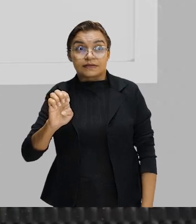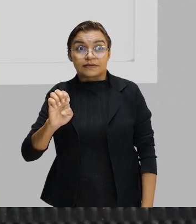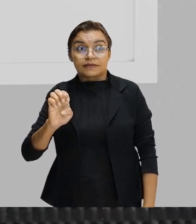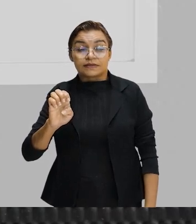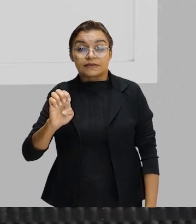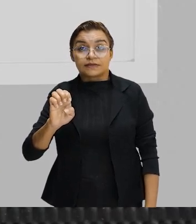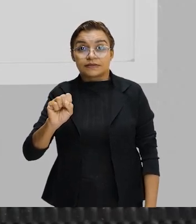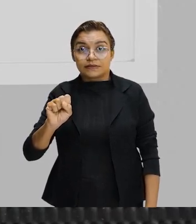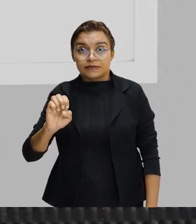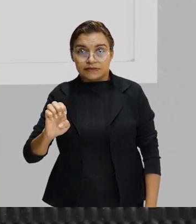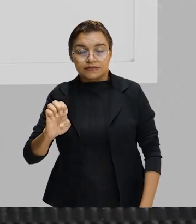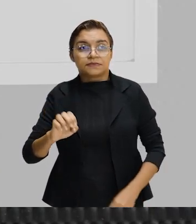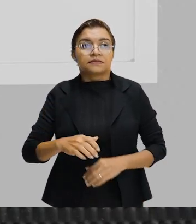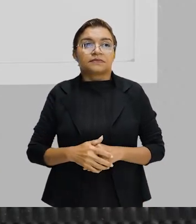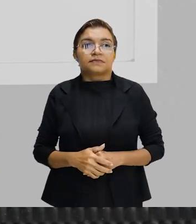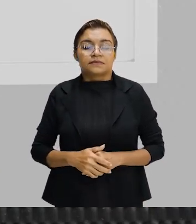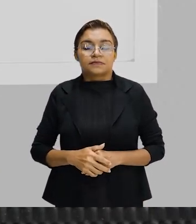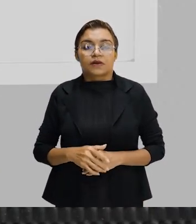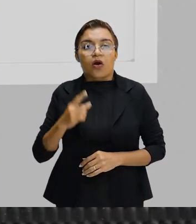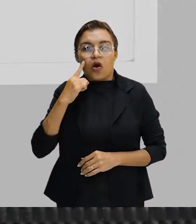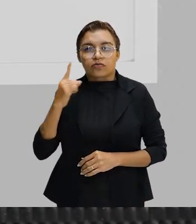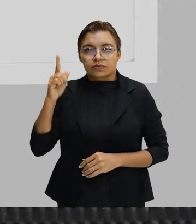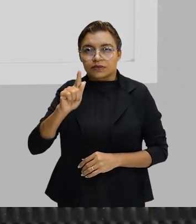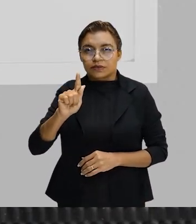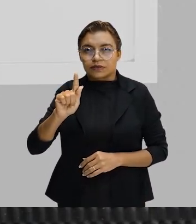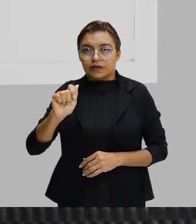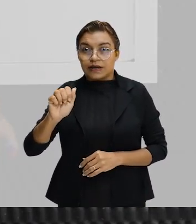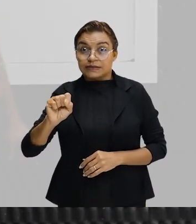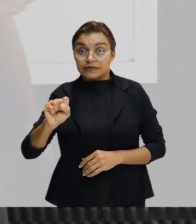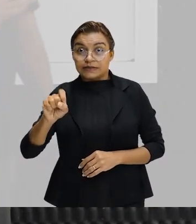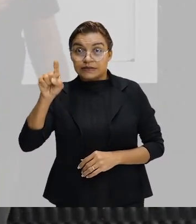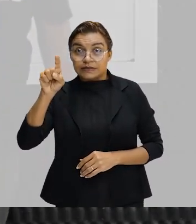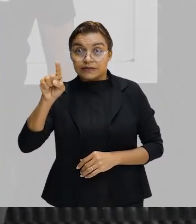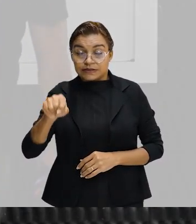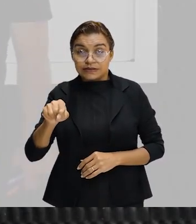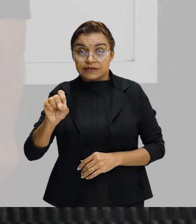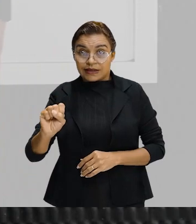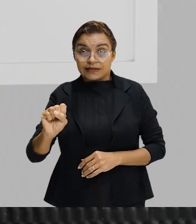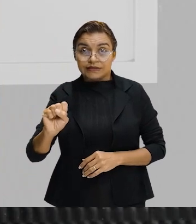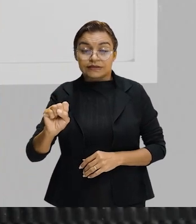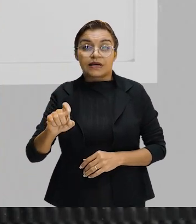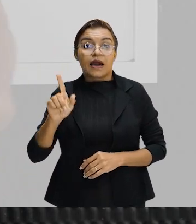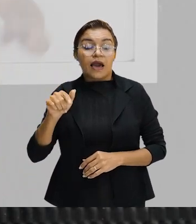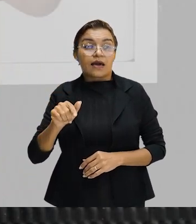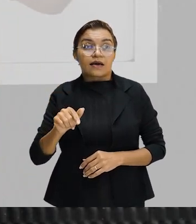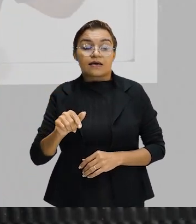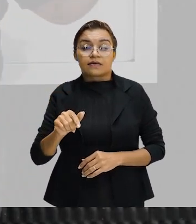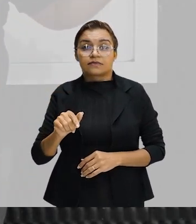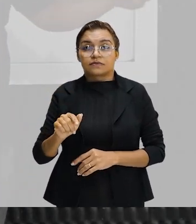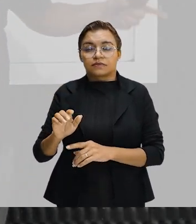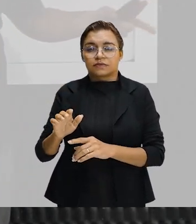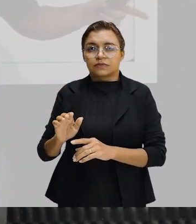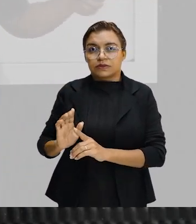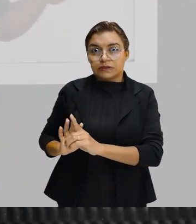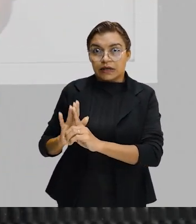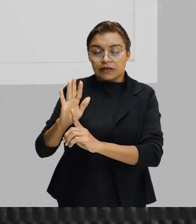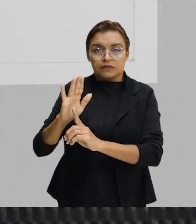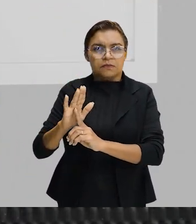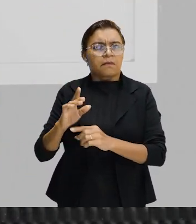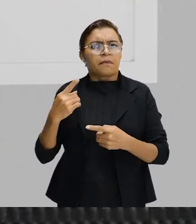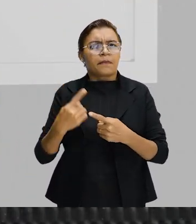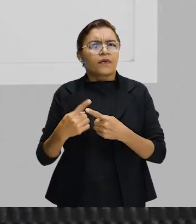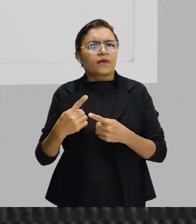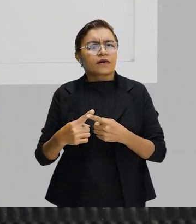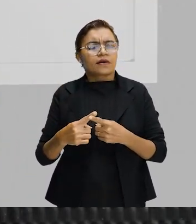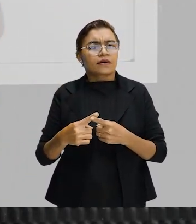Então, nós temos os líquidos e os gases que fazem parte aí do grupo dos fluidos. Por que eles se diferenciam do